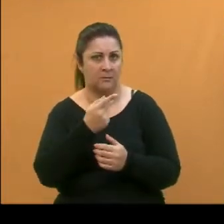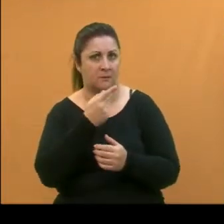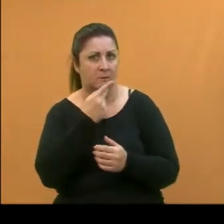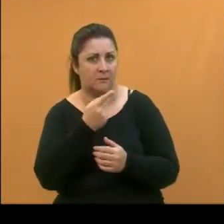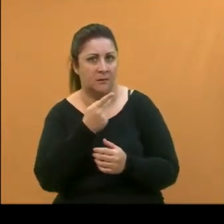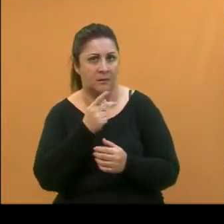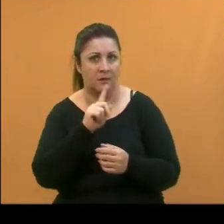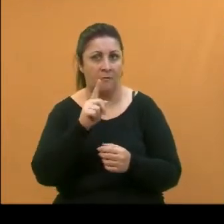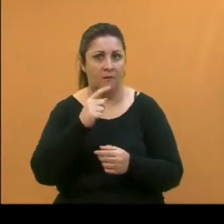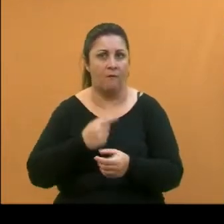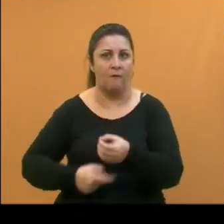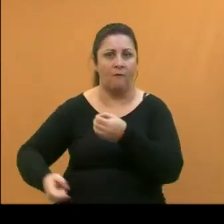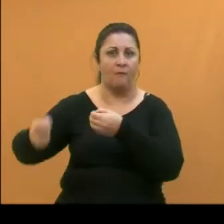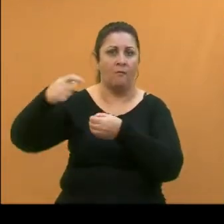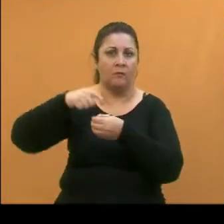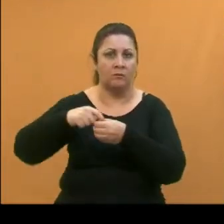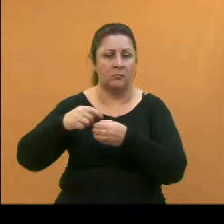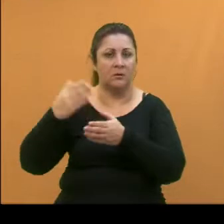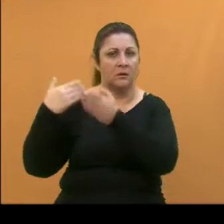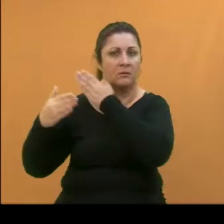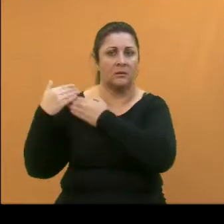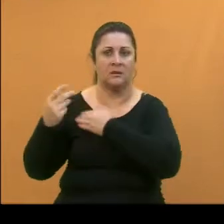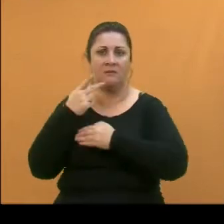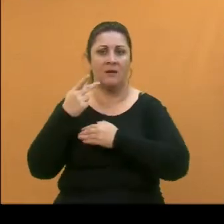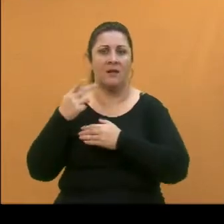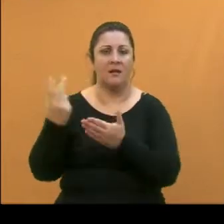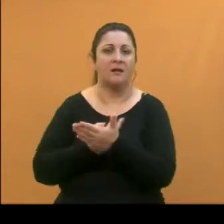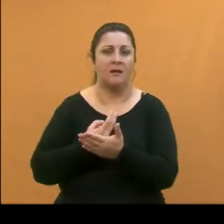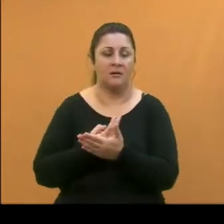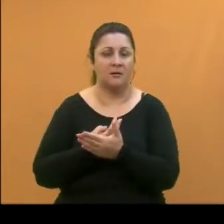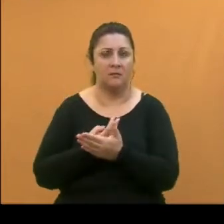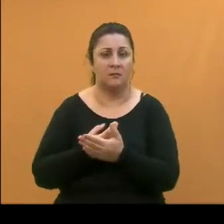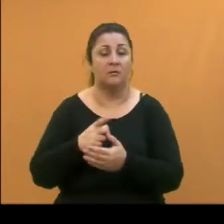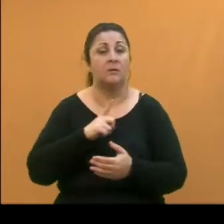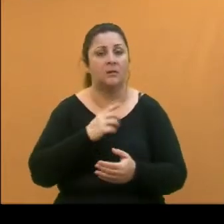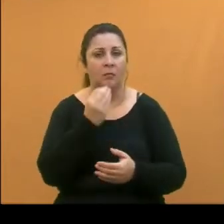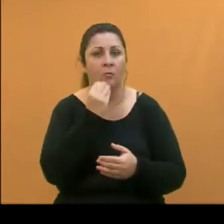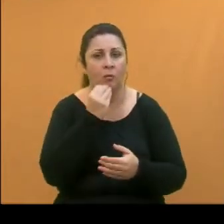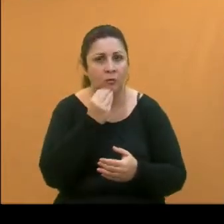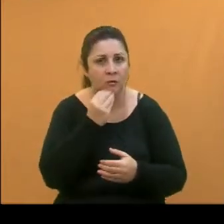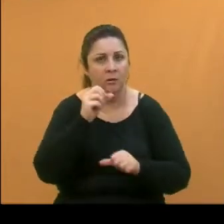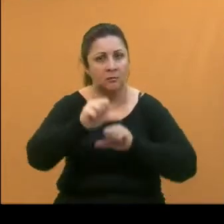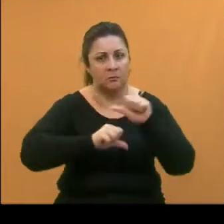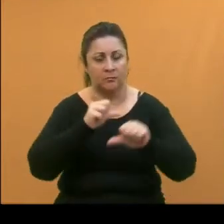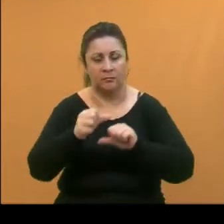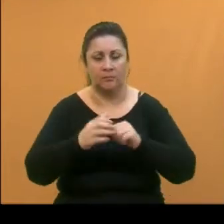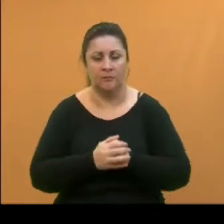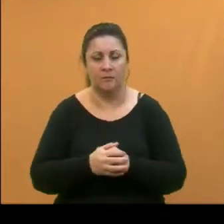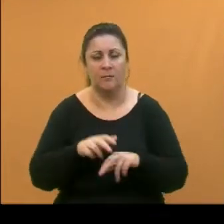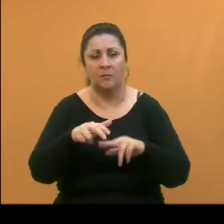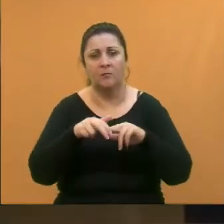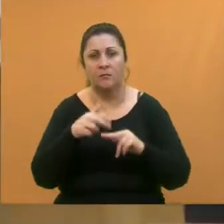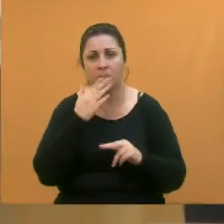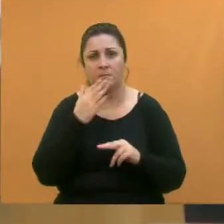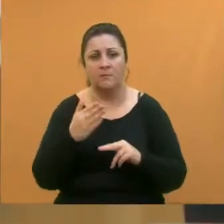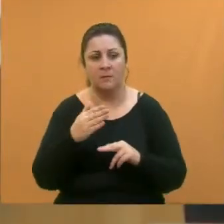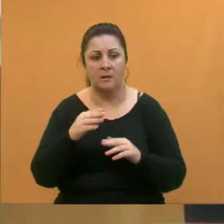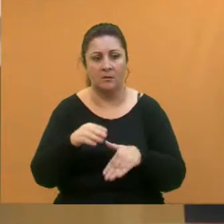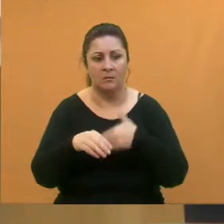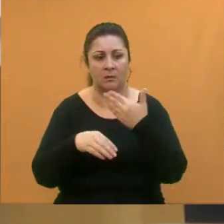gente querer voltar no passado e dizer que estava errado, nós tivemos a oportunidade de consertar, por isso eu pedi, naquela oportunidade, a